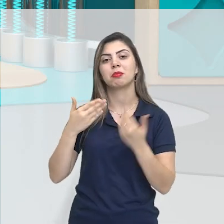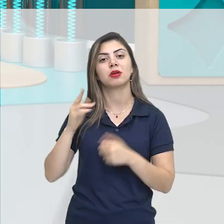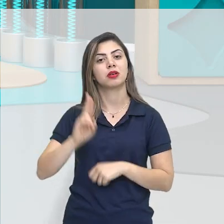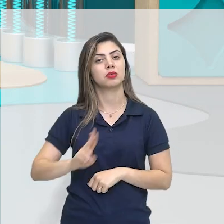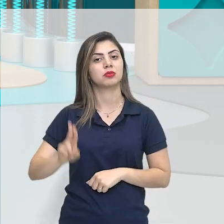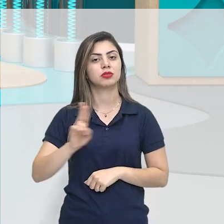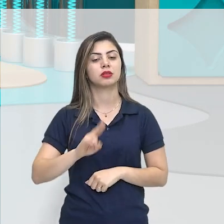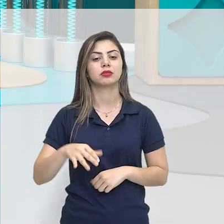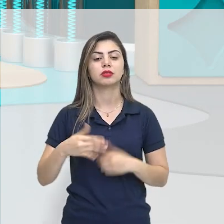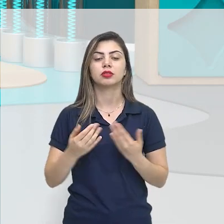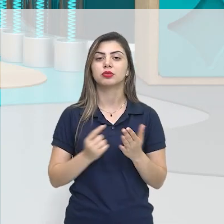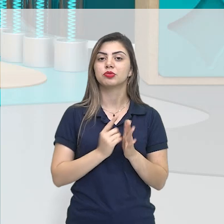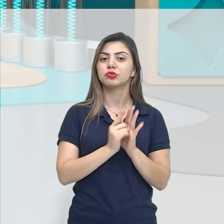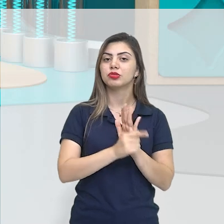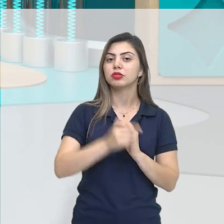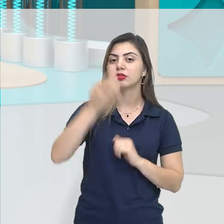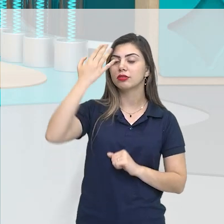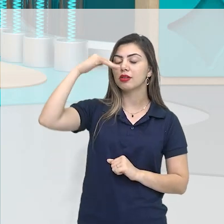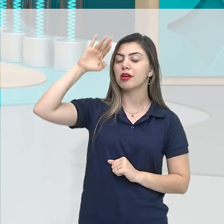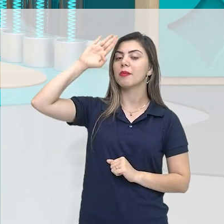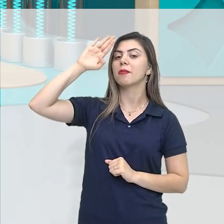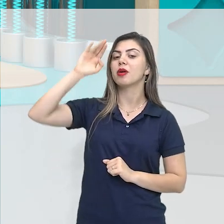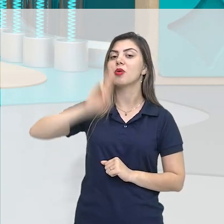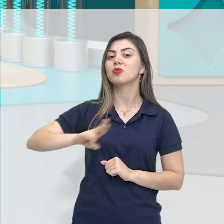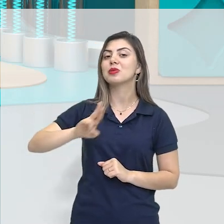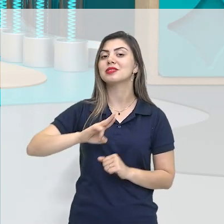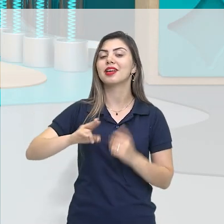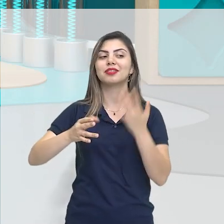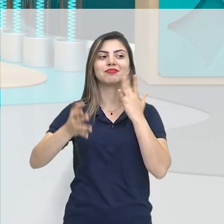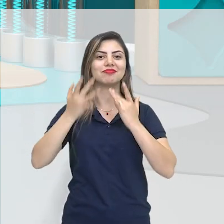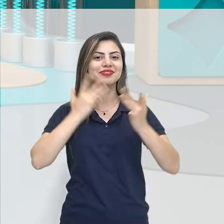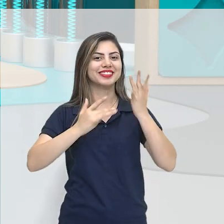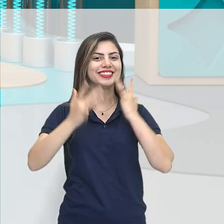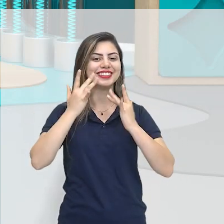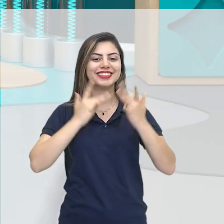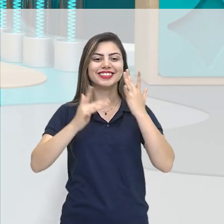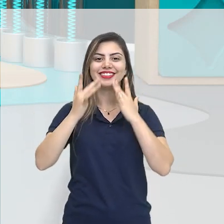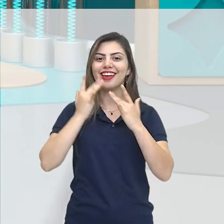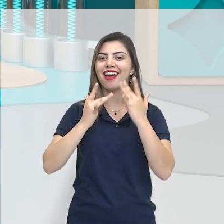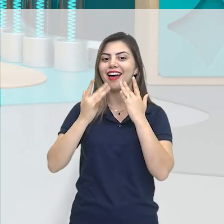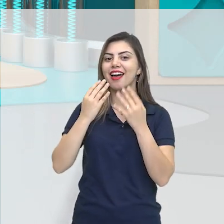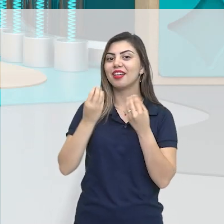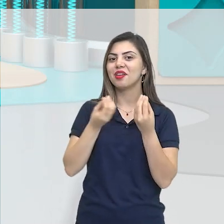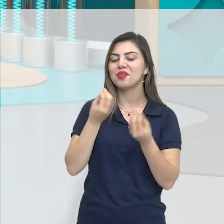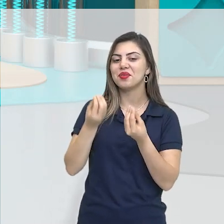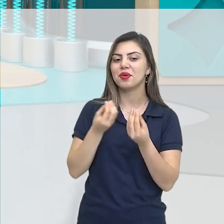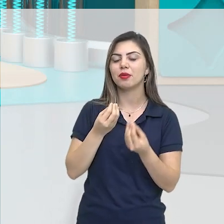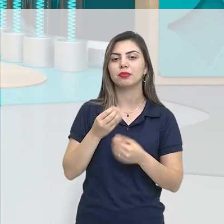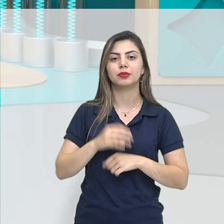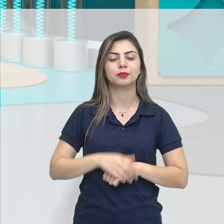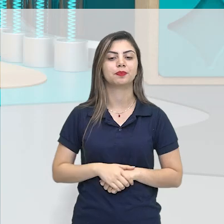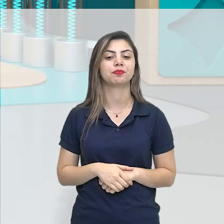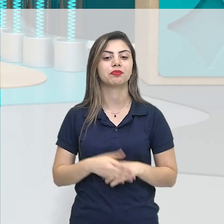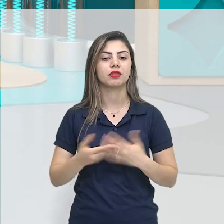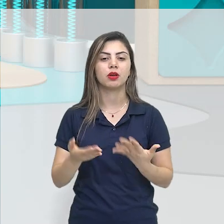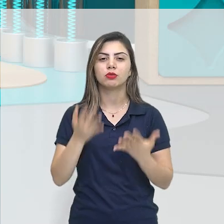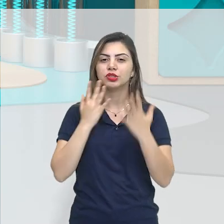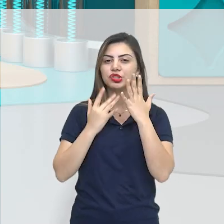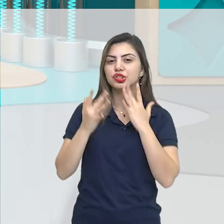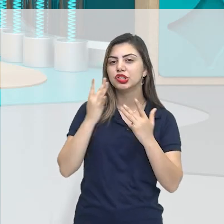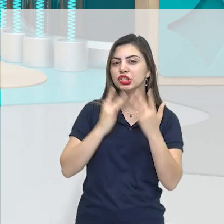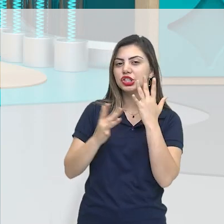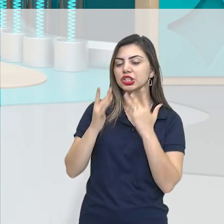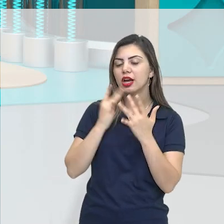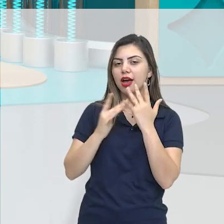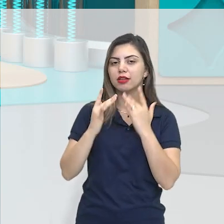gênero dramático ele é utilizado nas peças teatrais, né, em que essa peça ela é